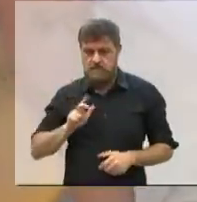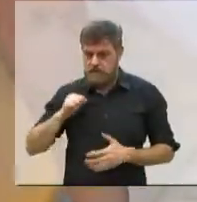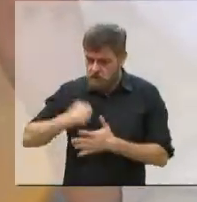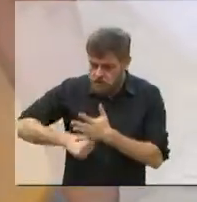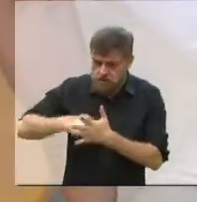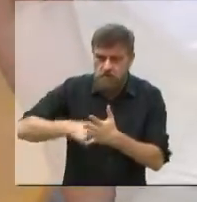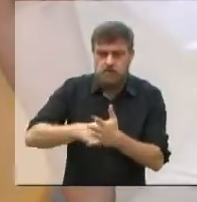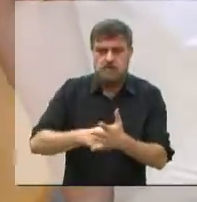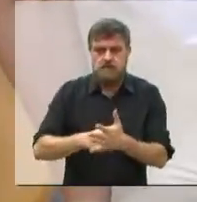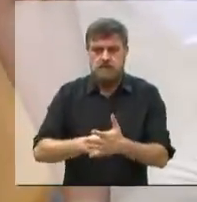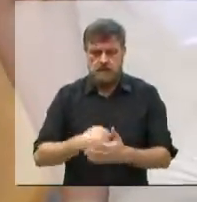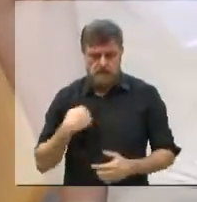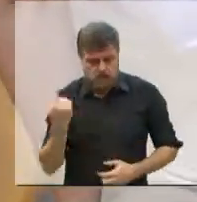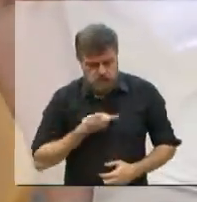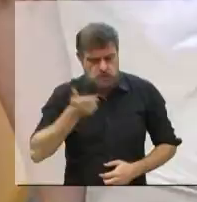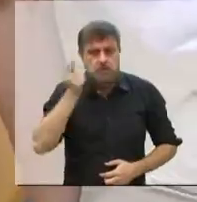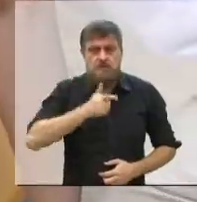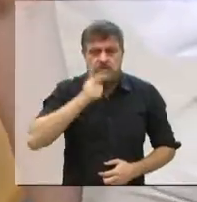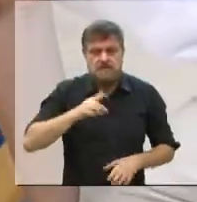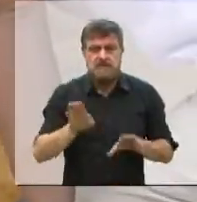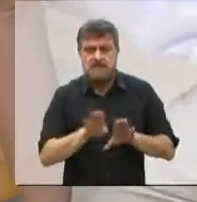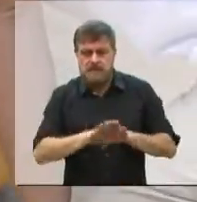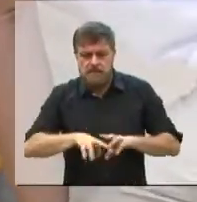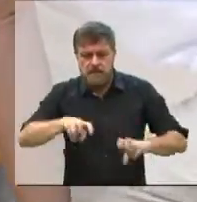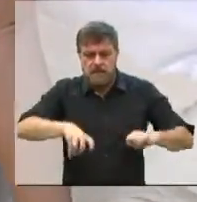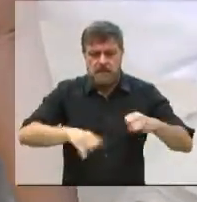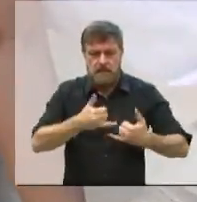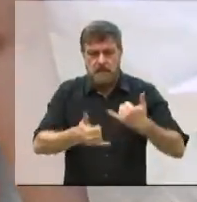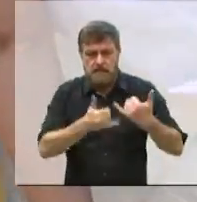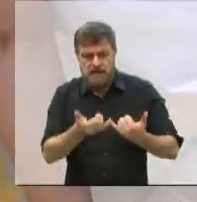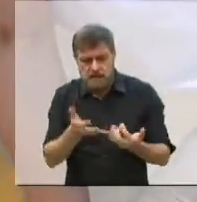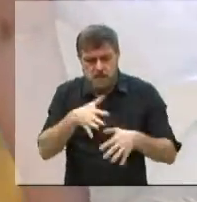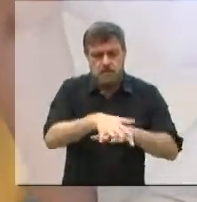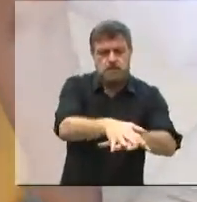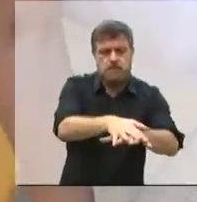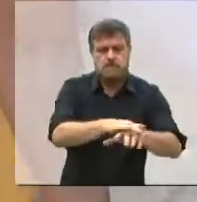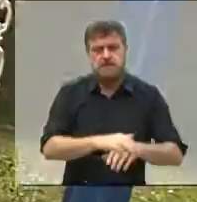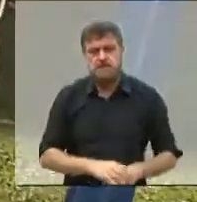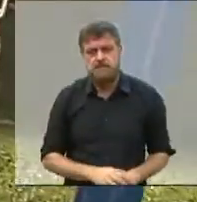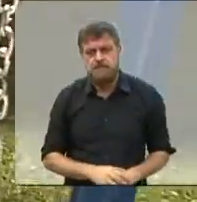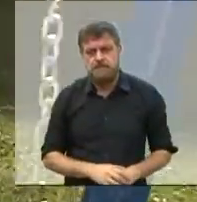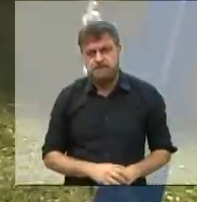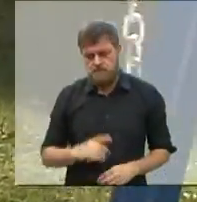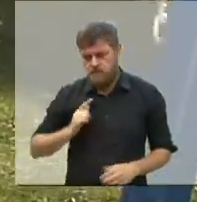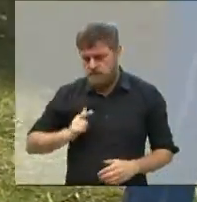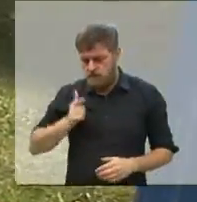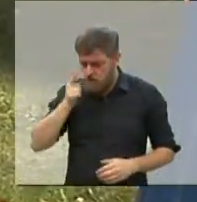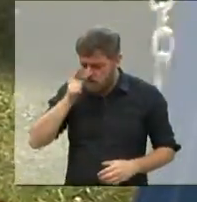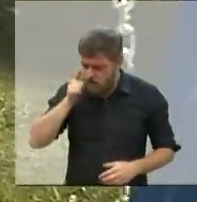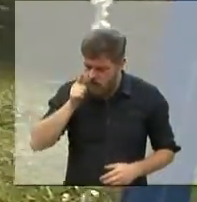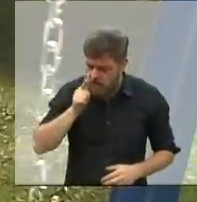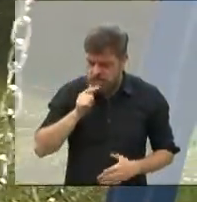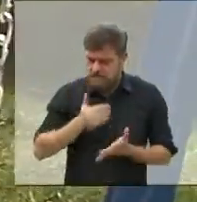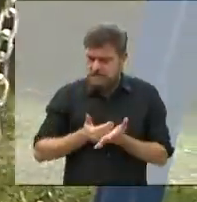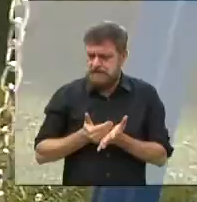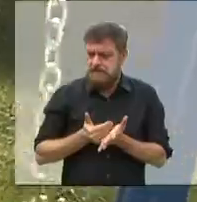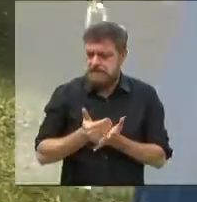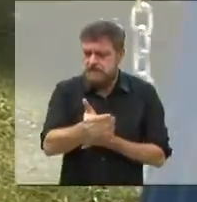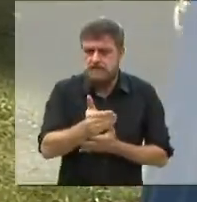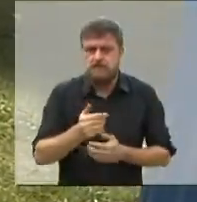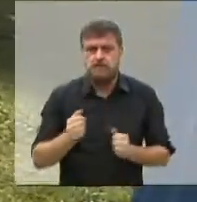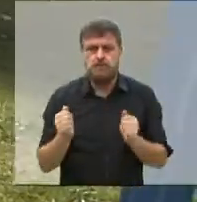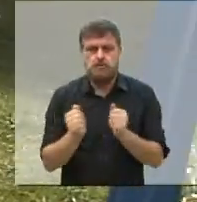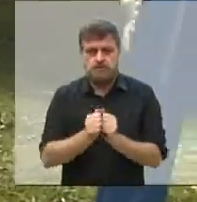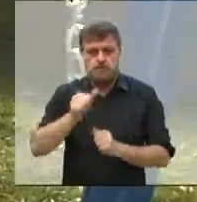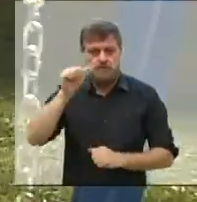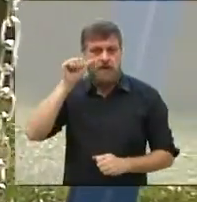lutar com você para que a gente consiga trazer esses parquinhos inclusivos. E eu comecei esse trabalho junto com a